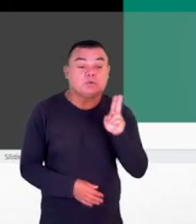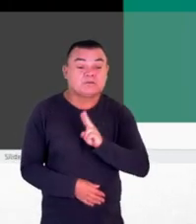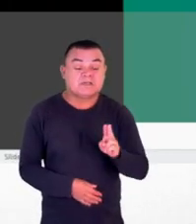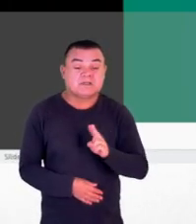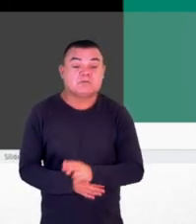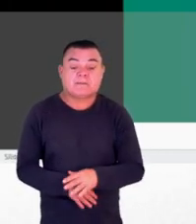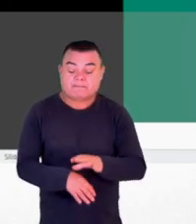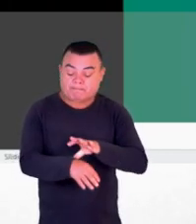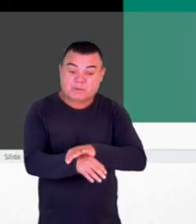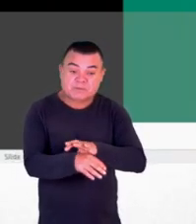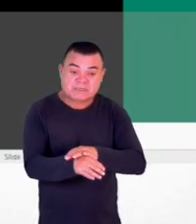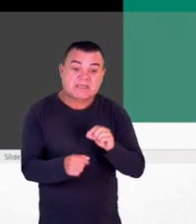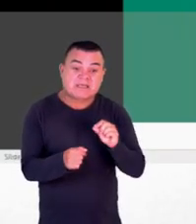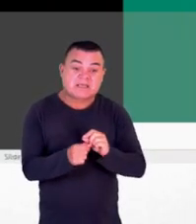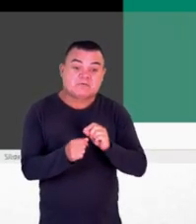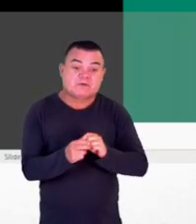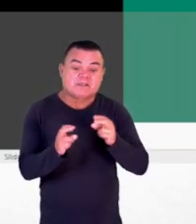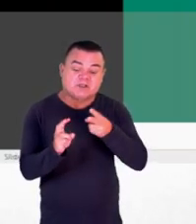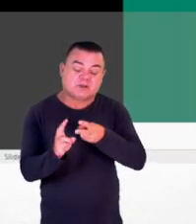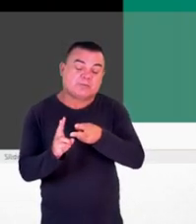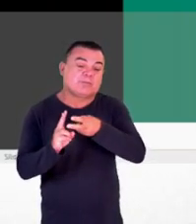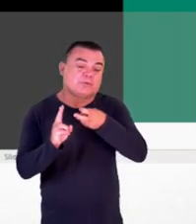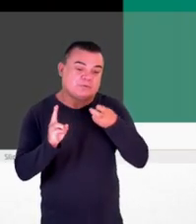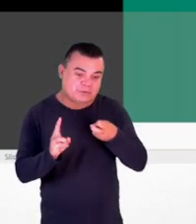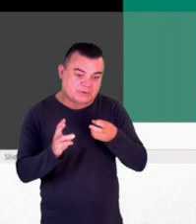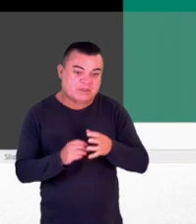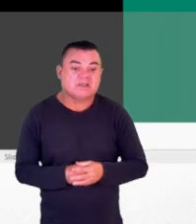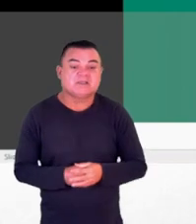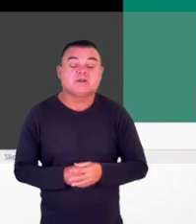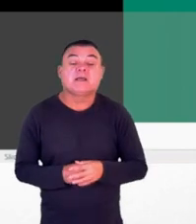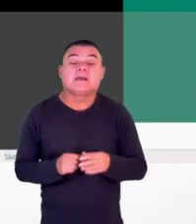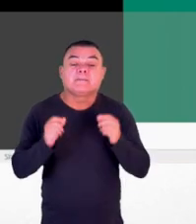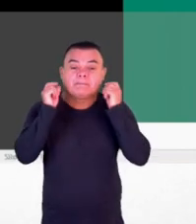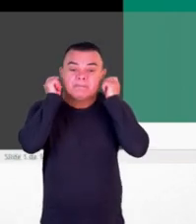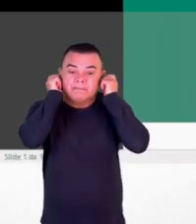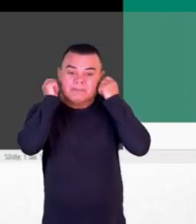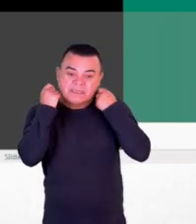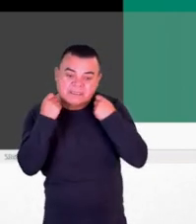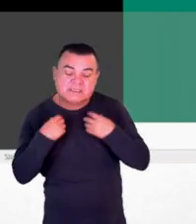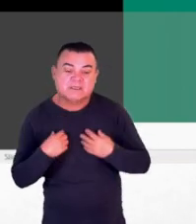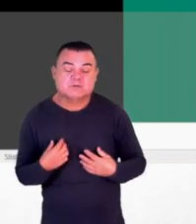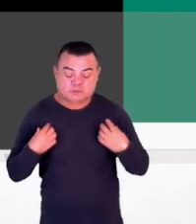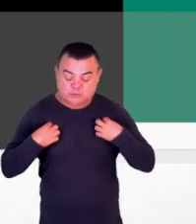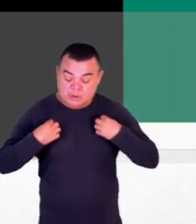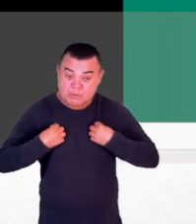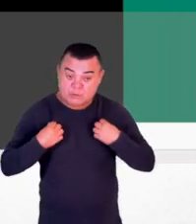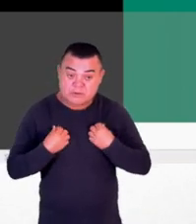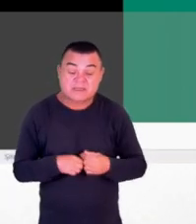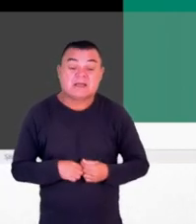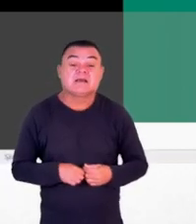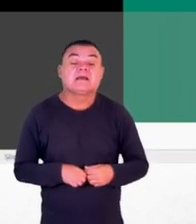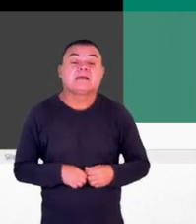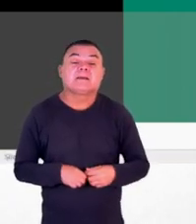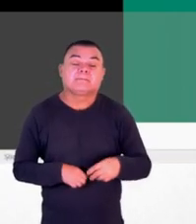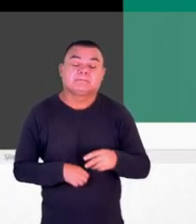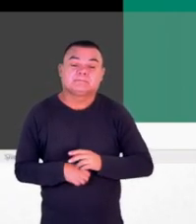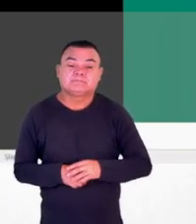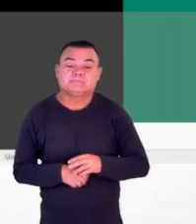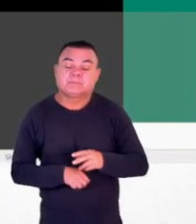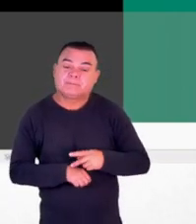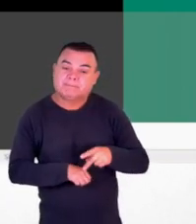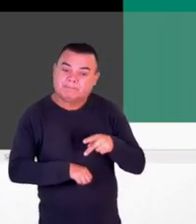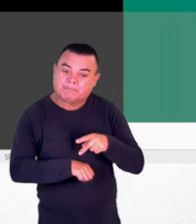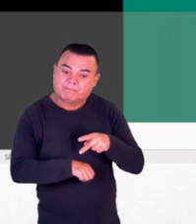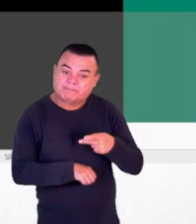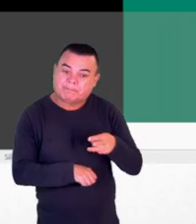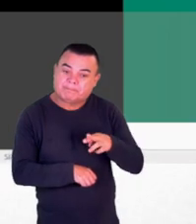pelo por um indígena do Povo runic quein tenho brincos tô com uma blusa preta e aqui eh pronta